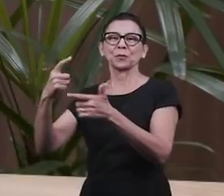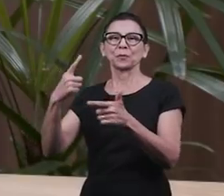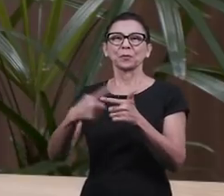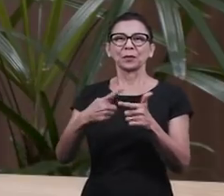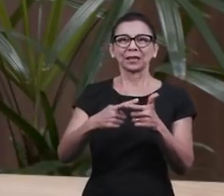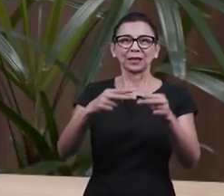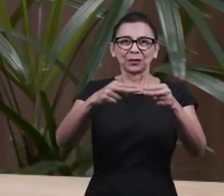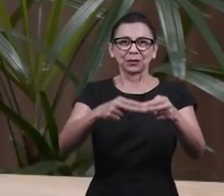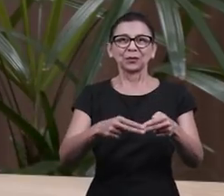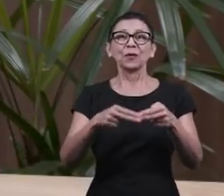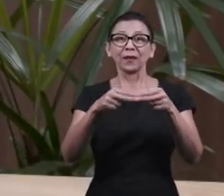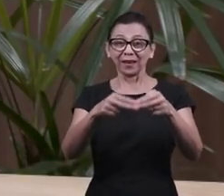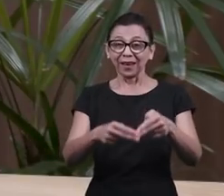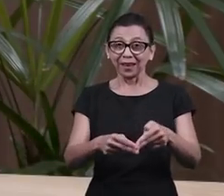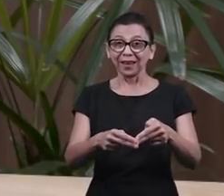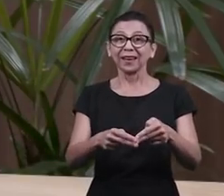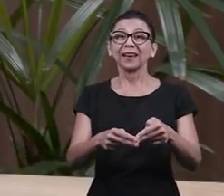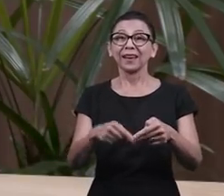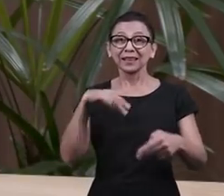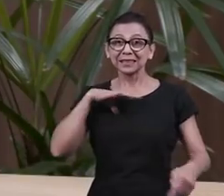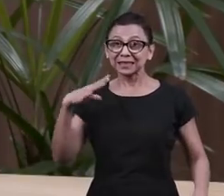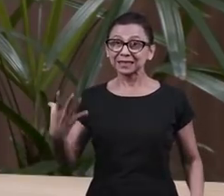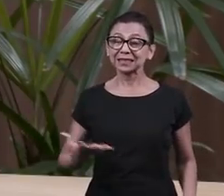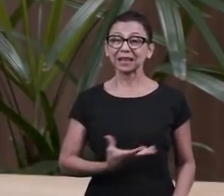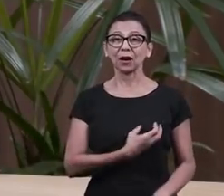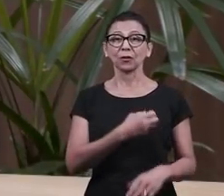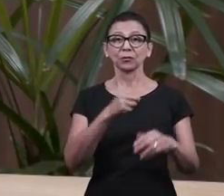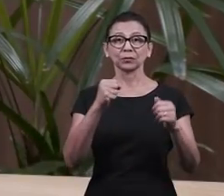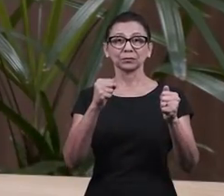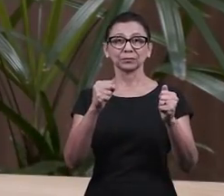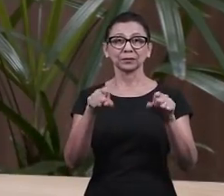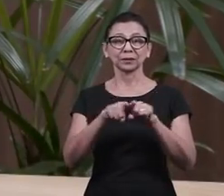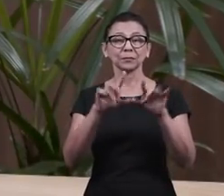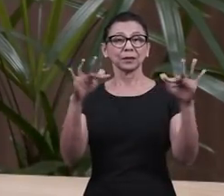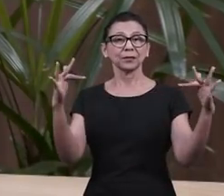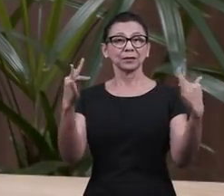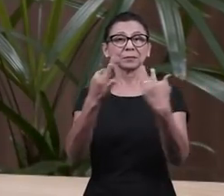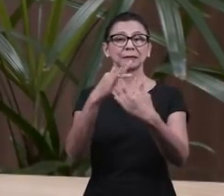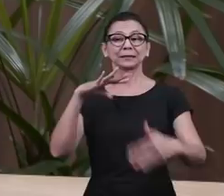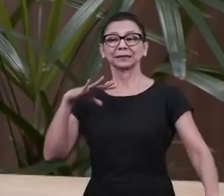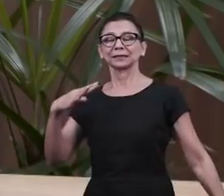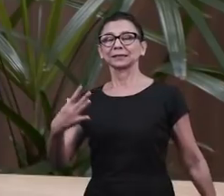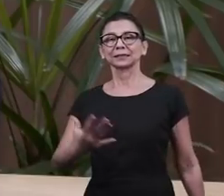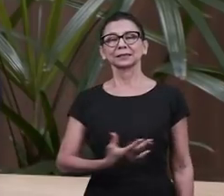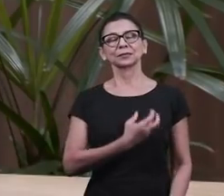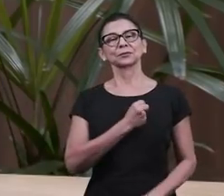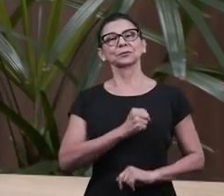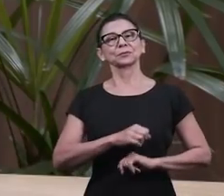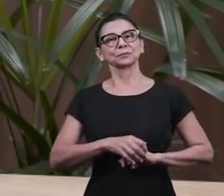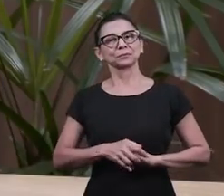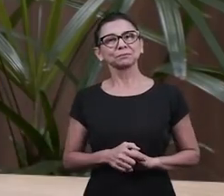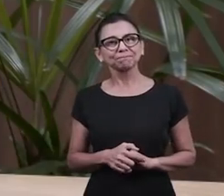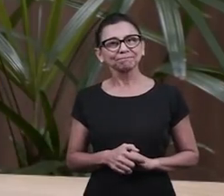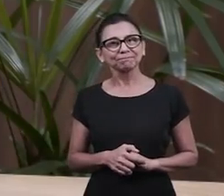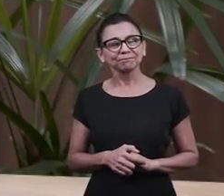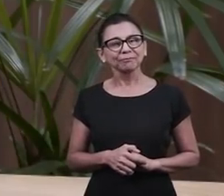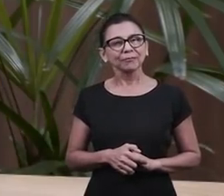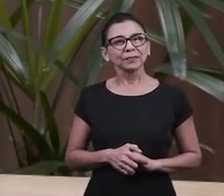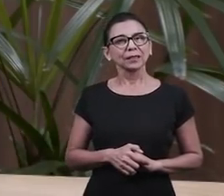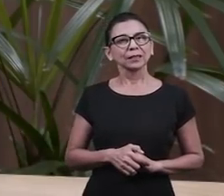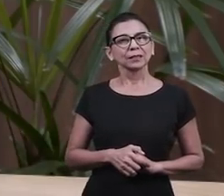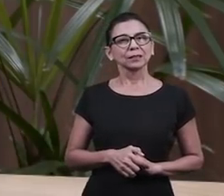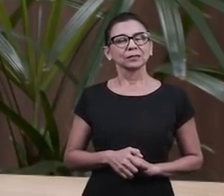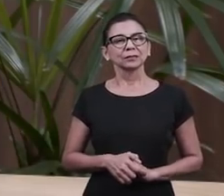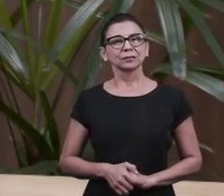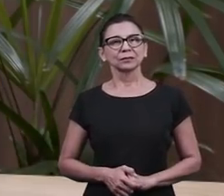bíblica, o Senhor salvou o justo Noé e a sua família. Então, é muito claro. Você vai encontrar ali em Noé,